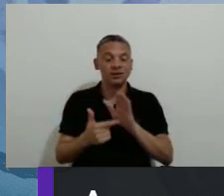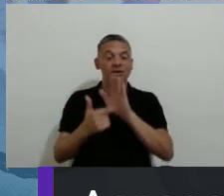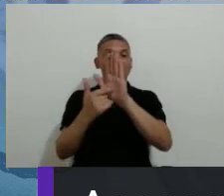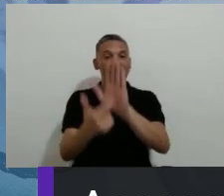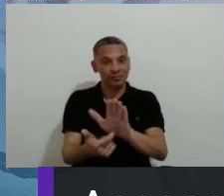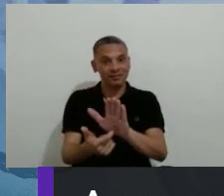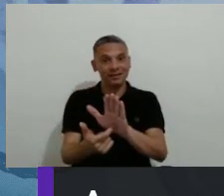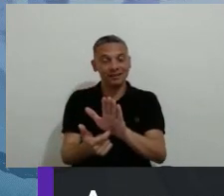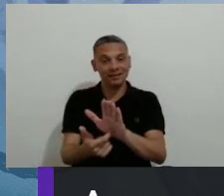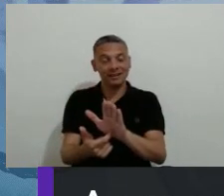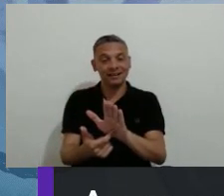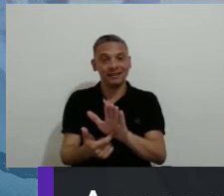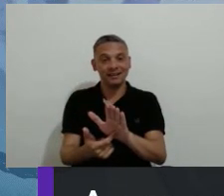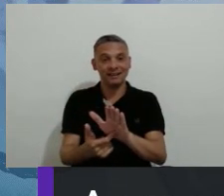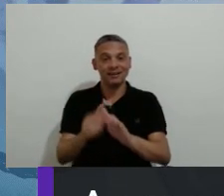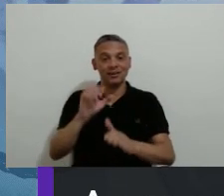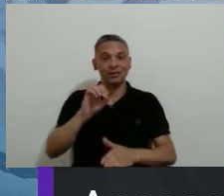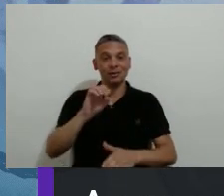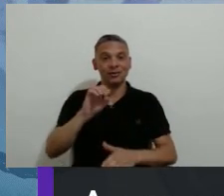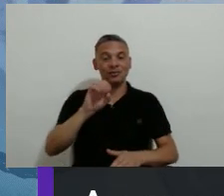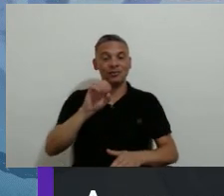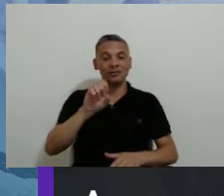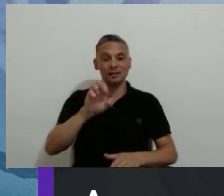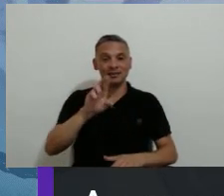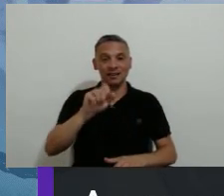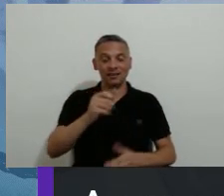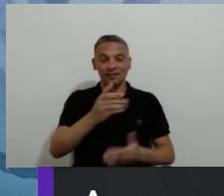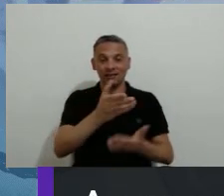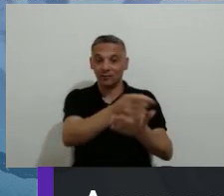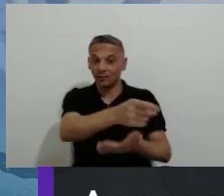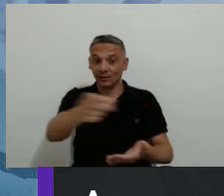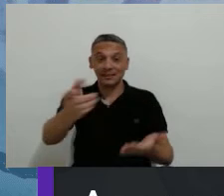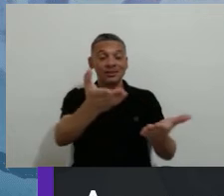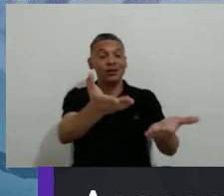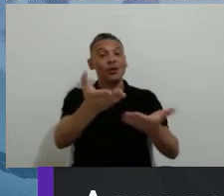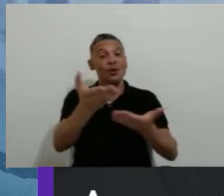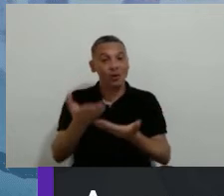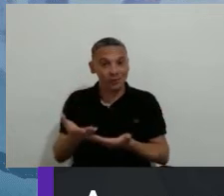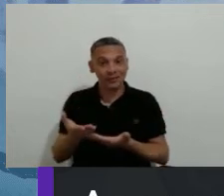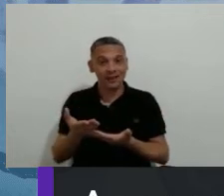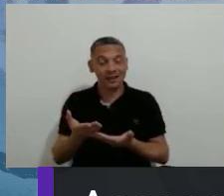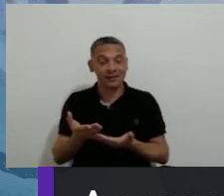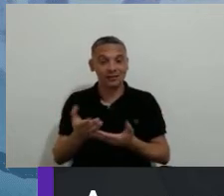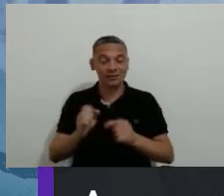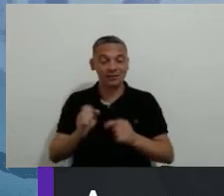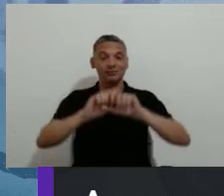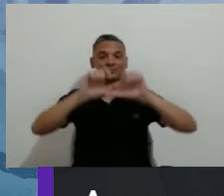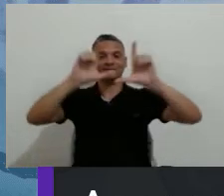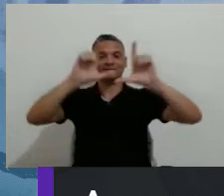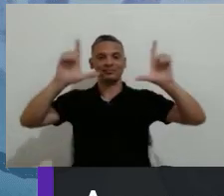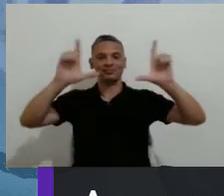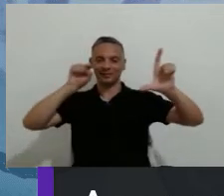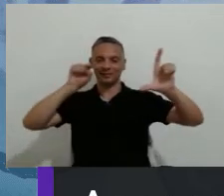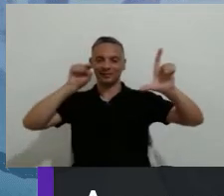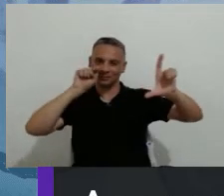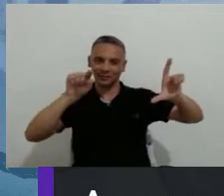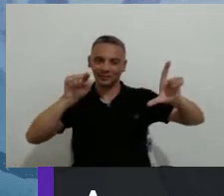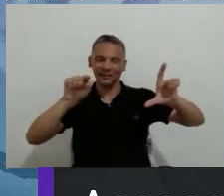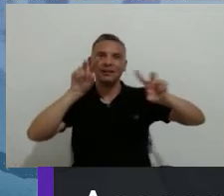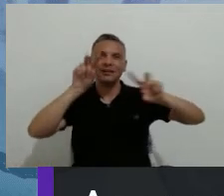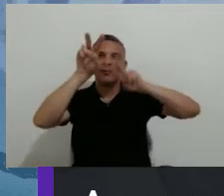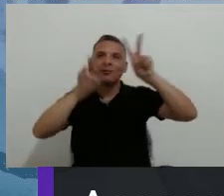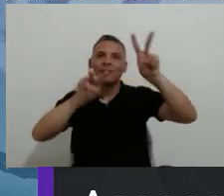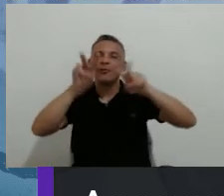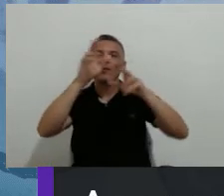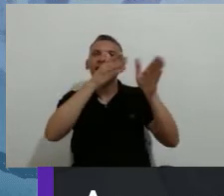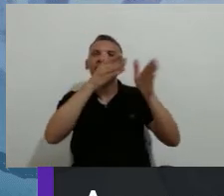o Observa, estão todos convidadas e convidados agora a navegar, explorar e